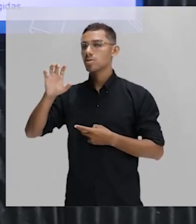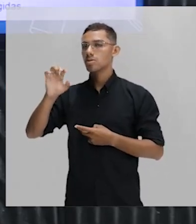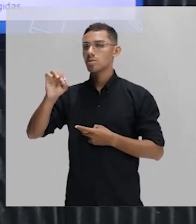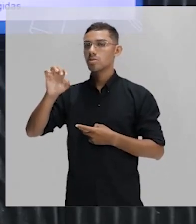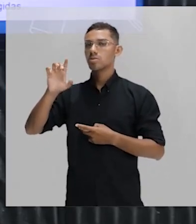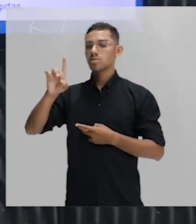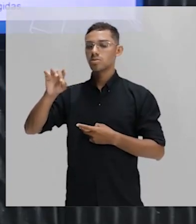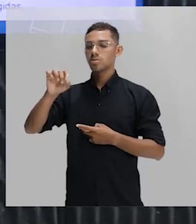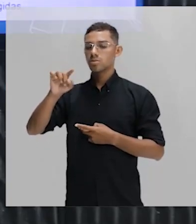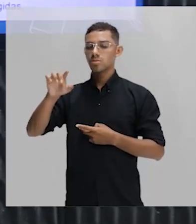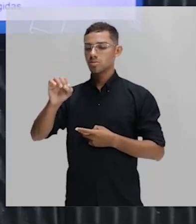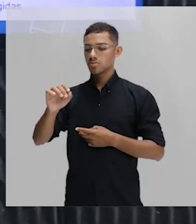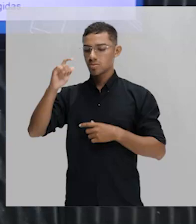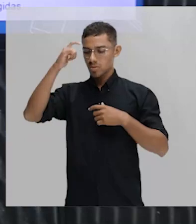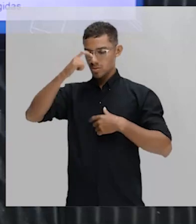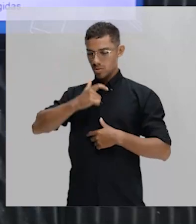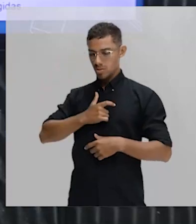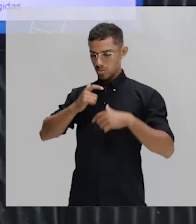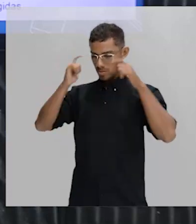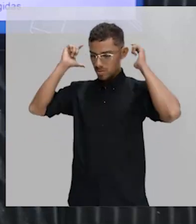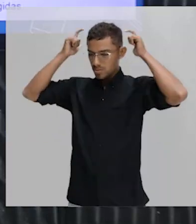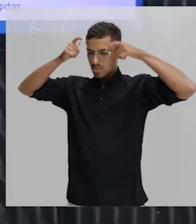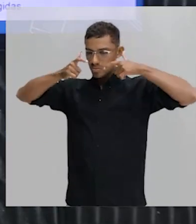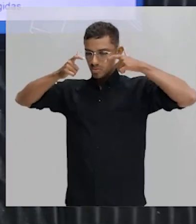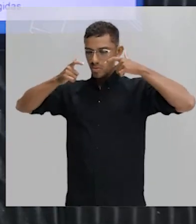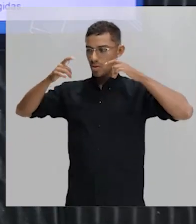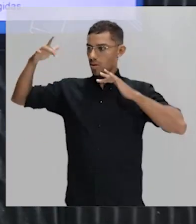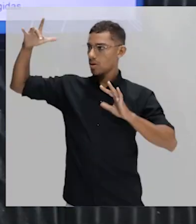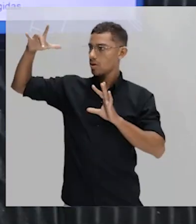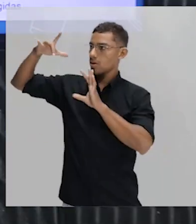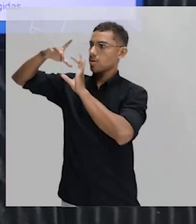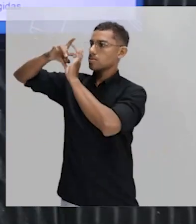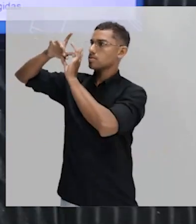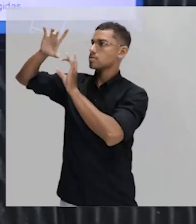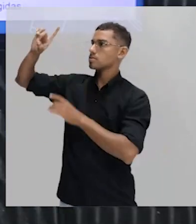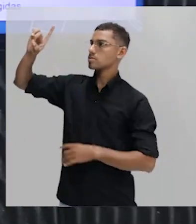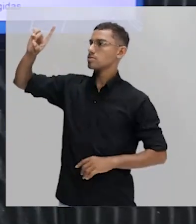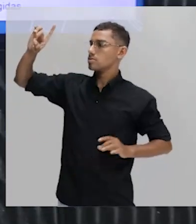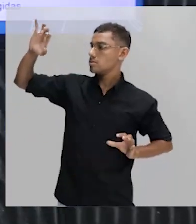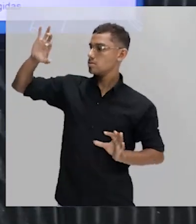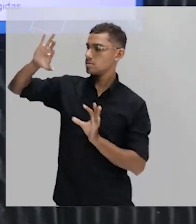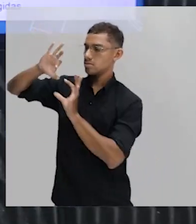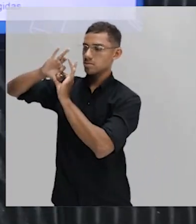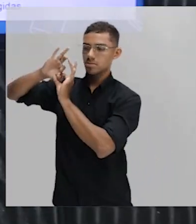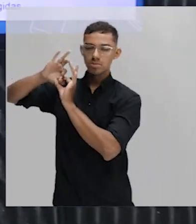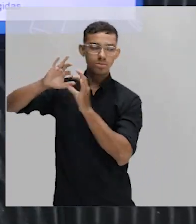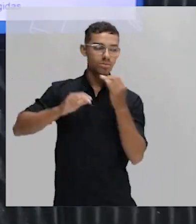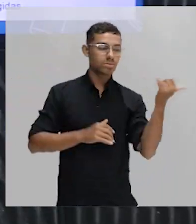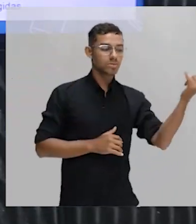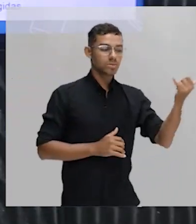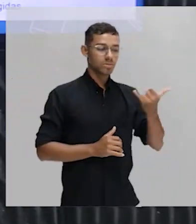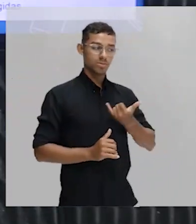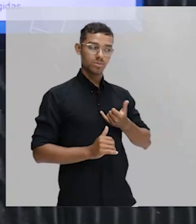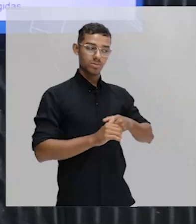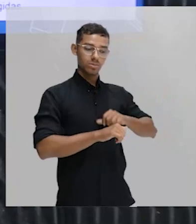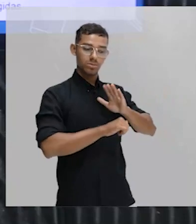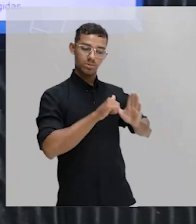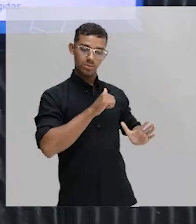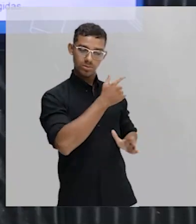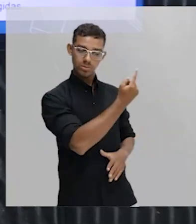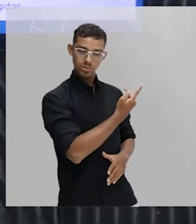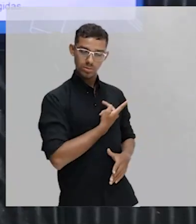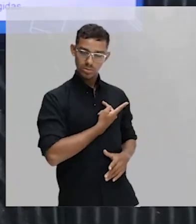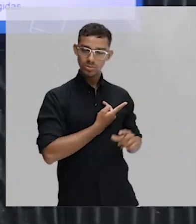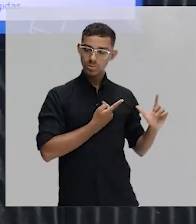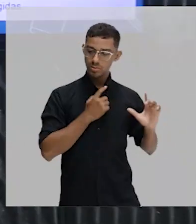dizer: eu sou o imperador, eu sou o contato divino direto com Deus. Se vocês quiserem falar com Deus, falem comigo que sou imperador, ou pelo menos, ou